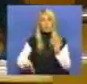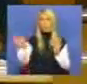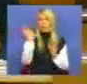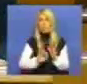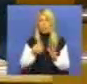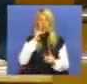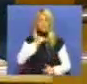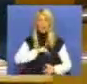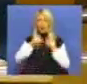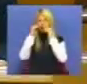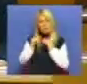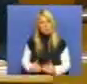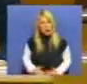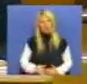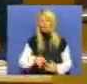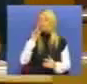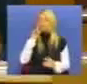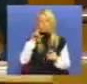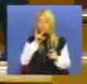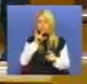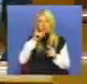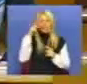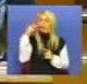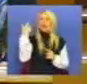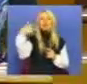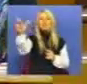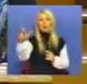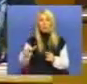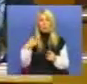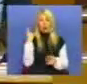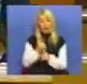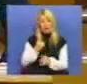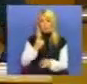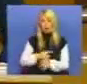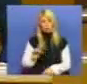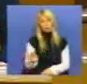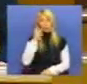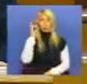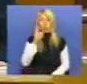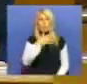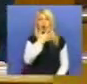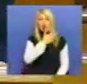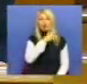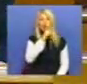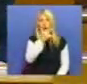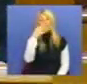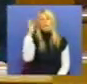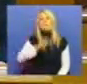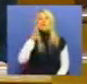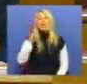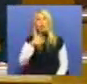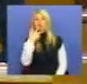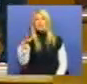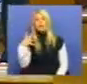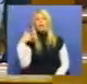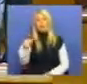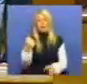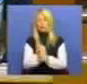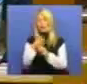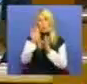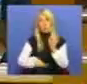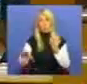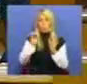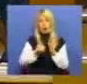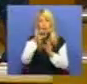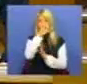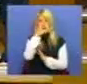ameaçam tornar uma sina para toda a vida. Nem mesmo para os 2.100.000 trabalhadores precários, mais 4%, aliás, de